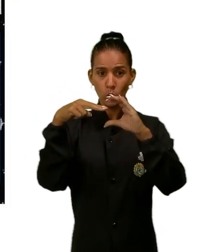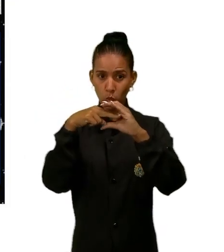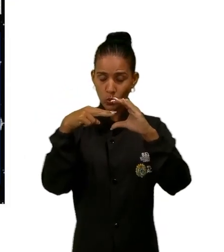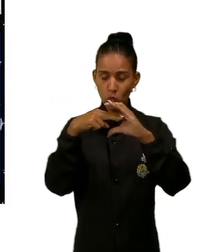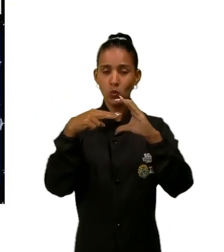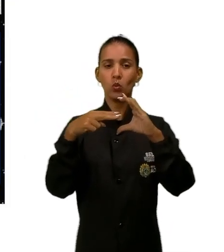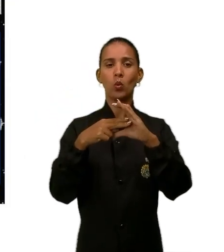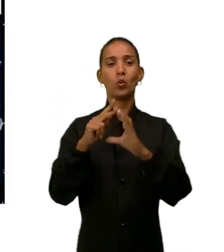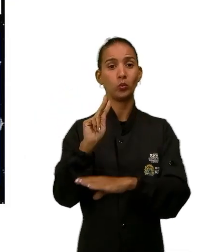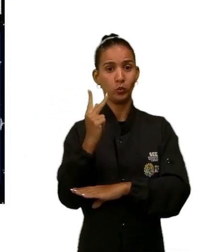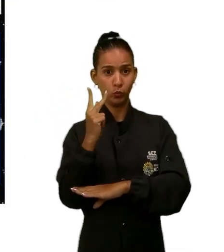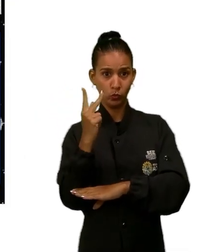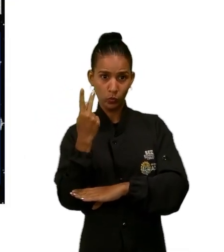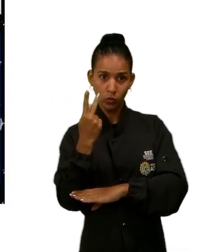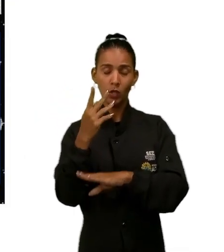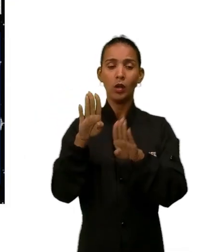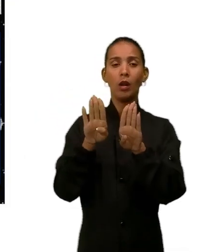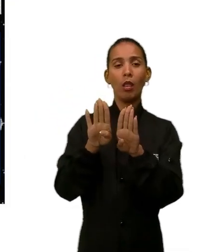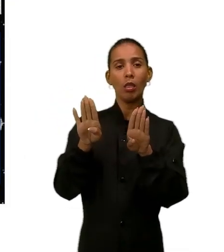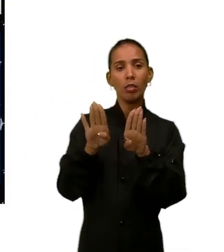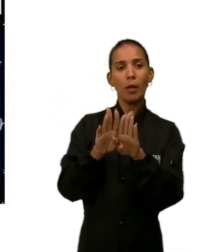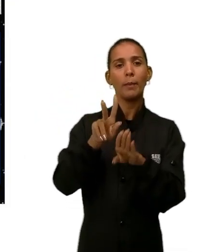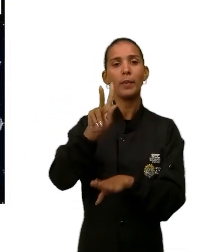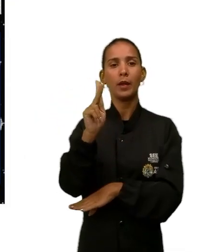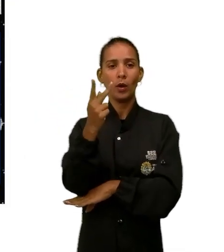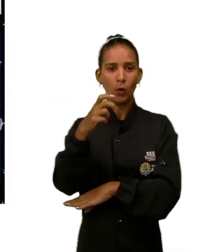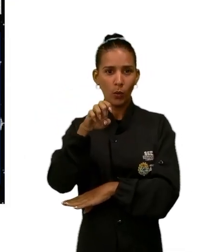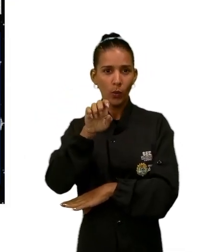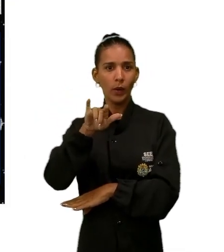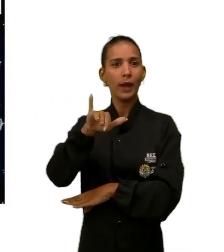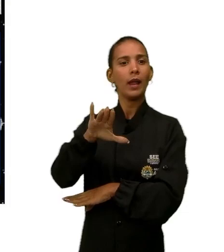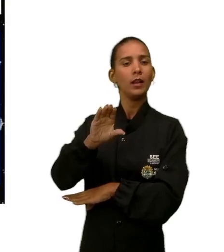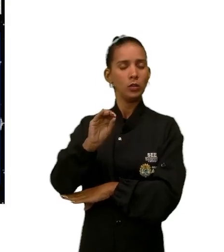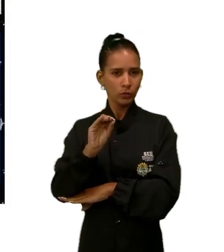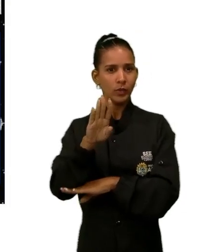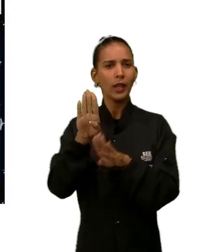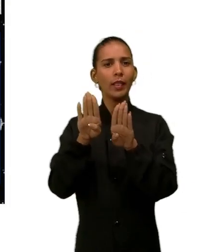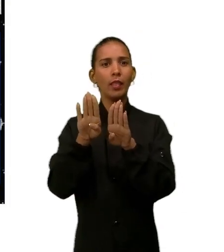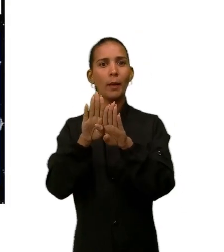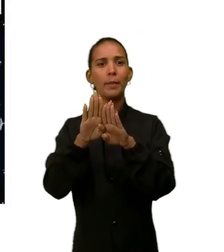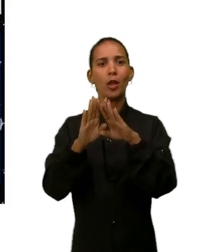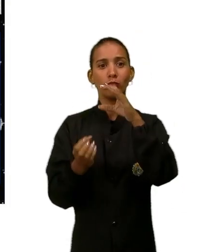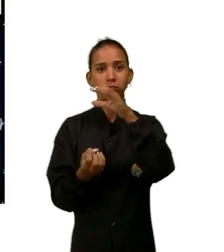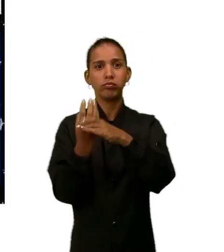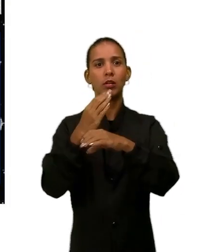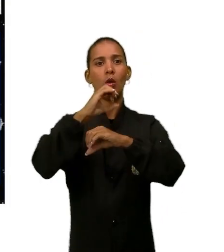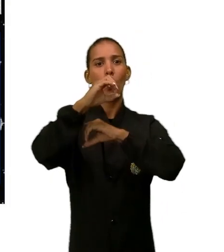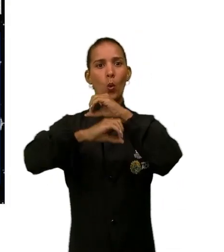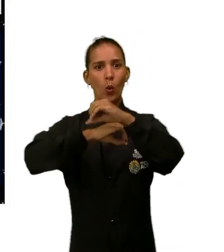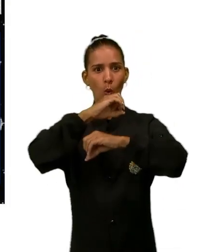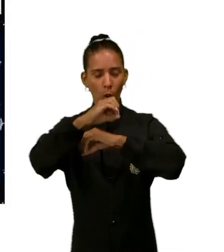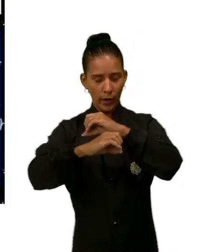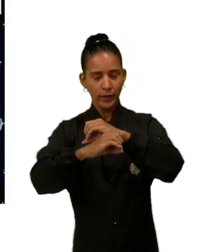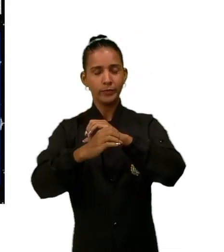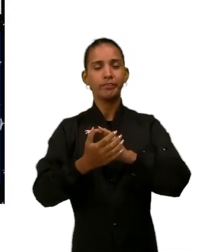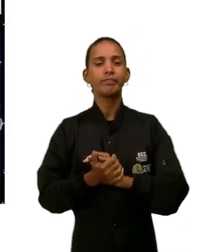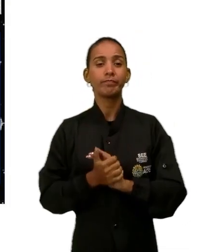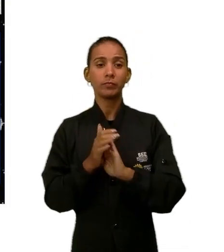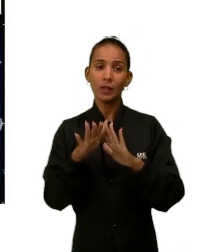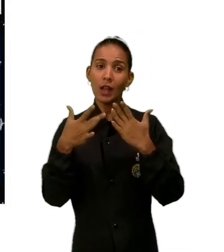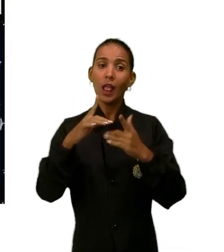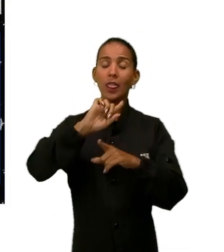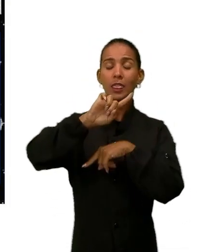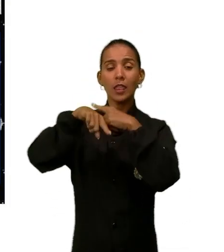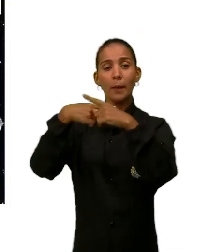hidrogênio, dos núcleos de hélio, formando o átomo de hidrogênio e o átomo do hélio. E a partir né, da